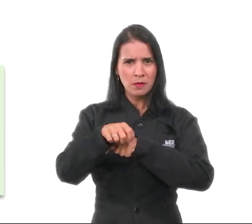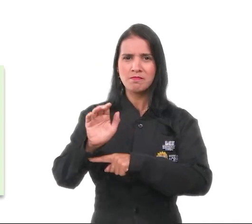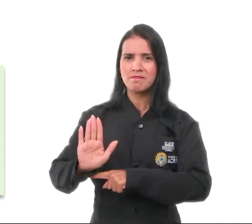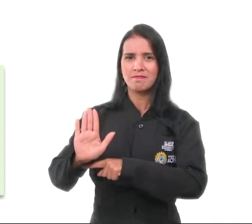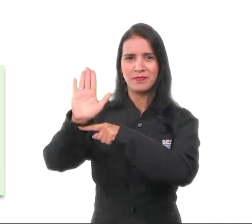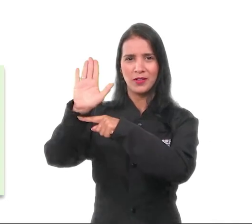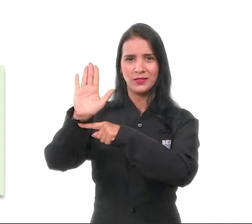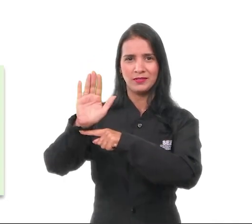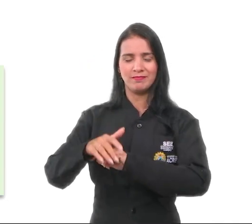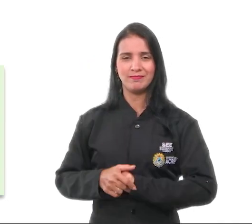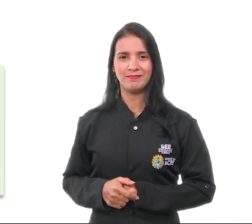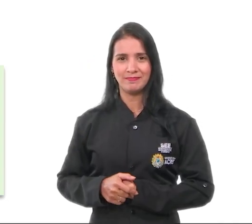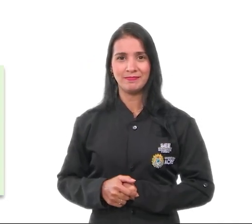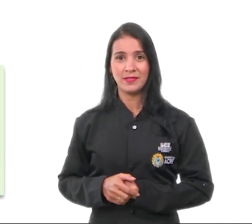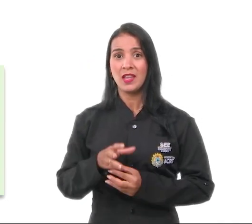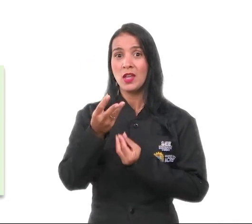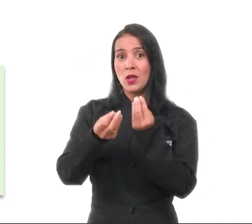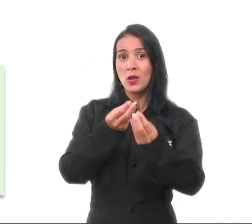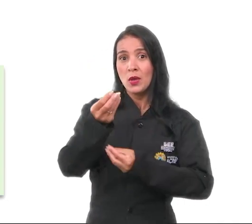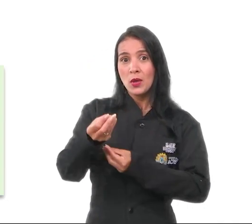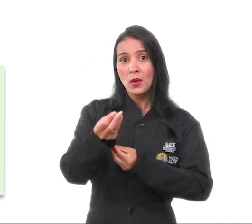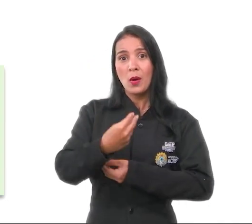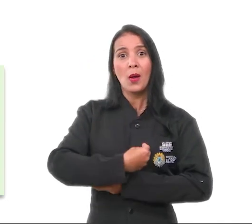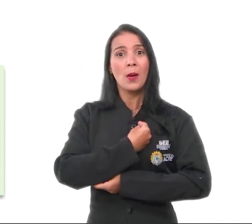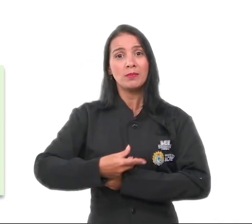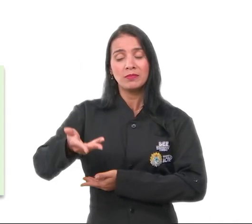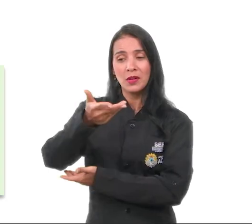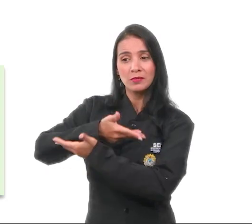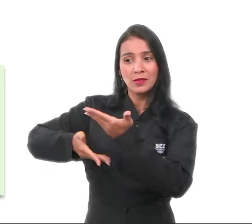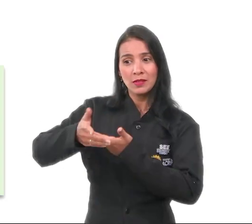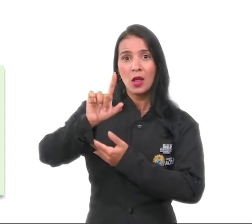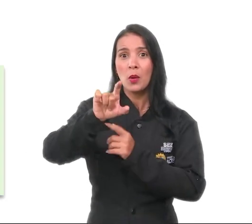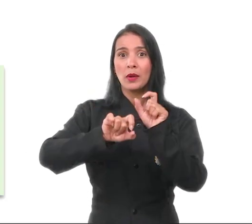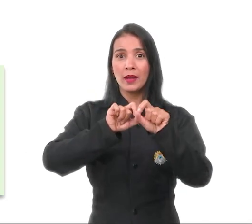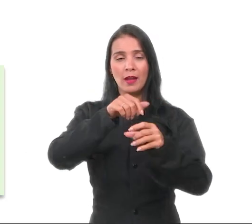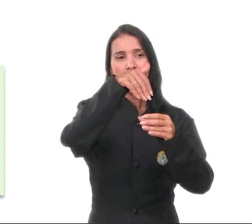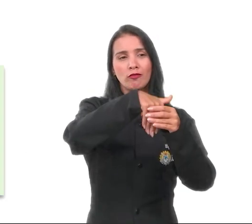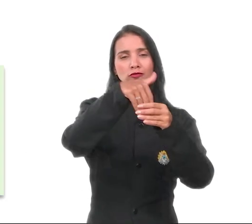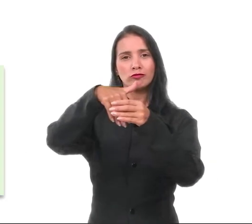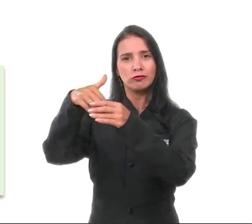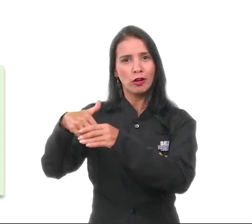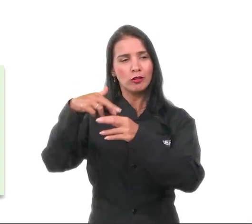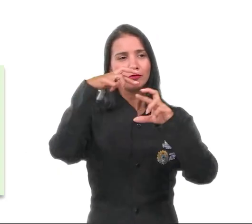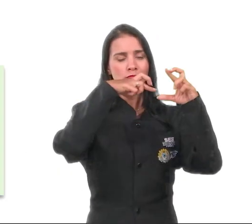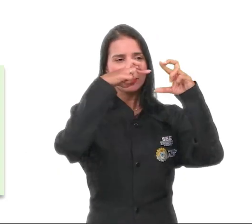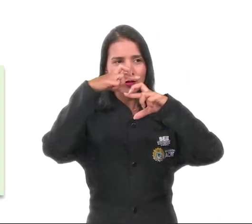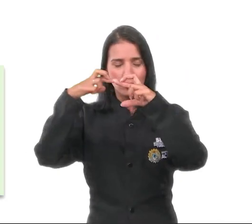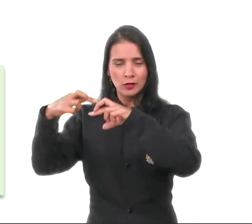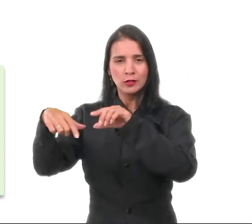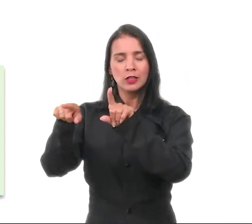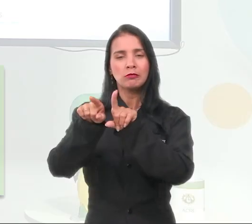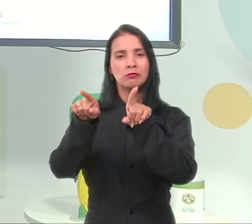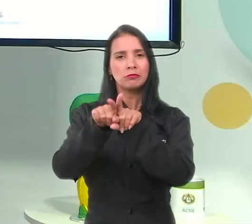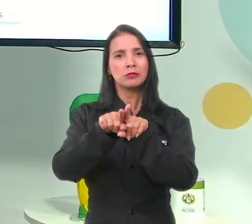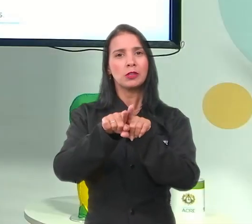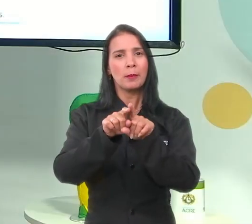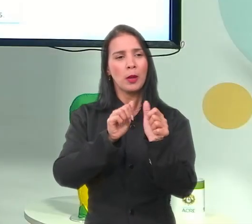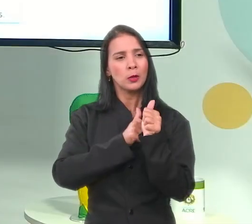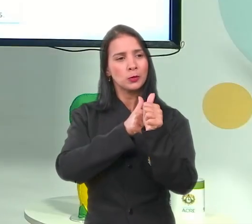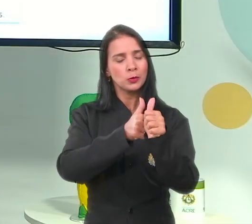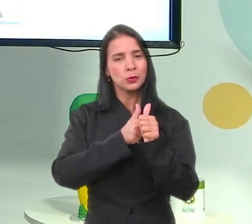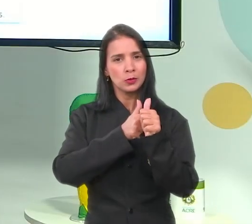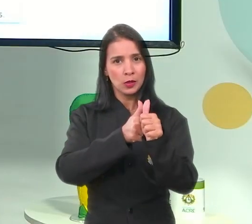participação passiva: vota, acompanha políticas públicas e fiscaliza representantes, conforme